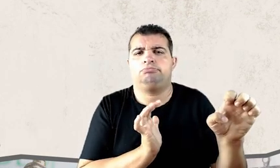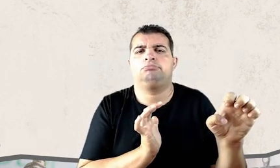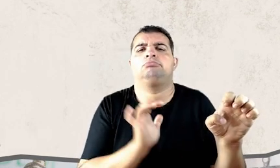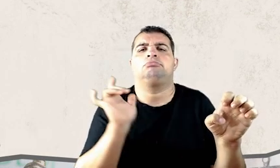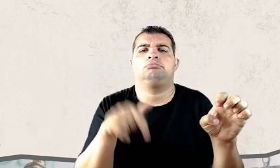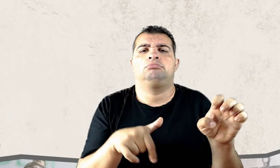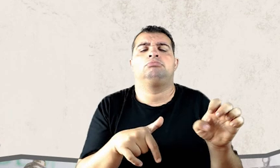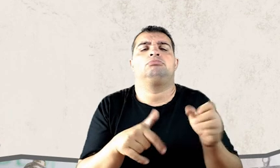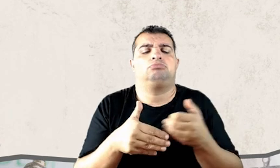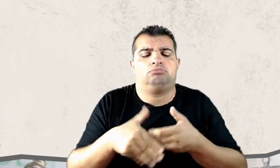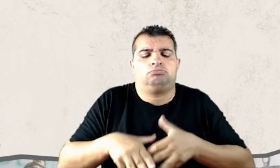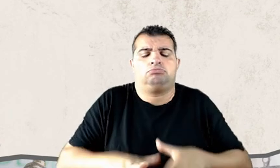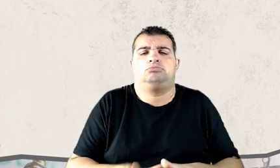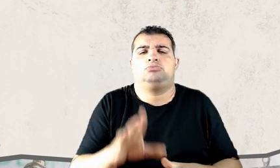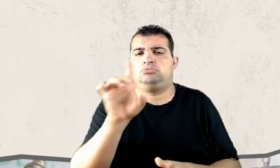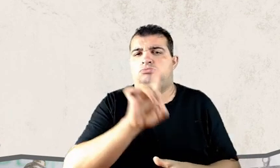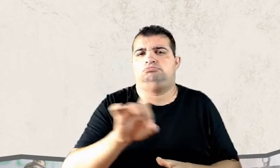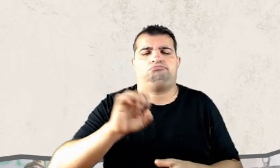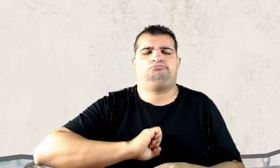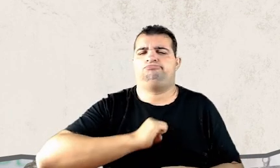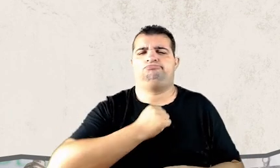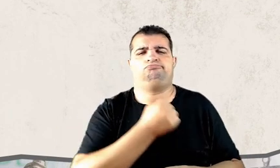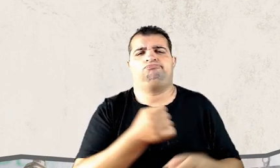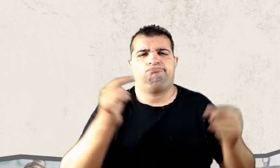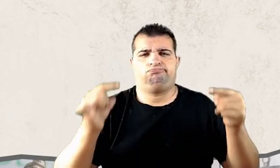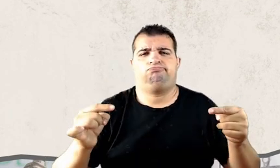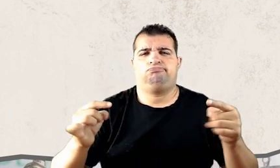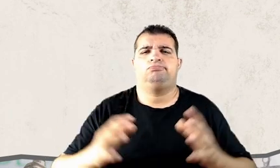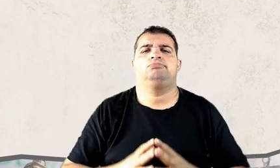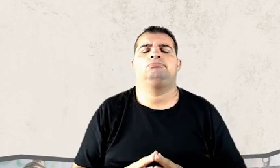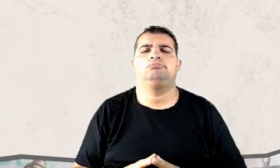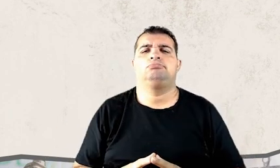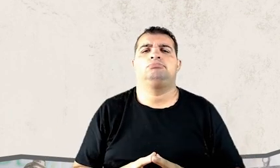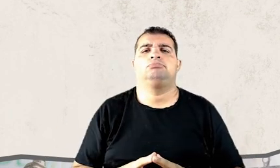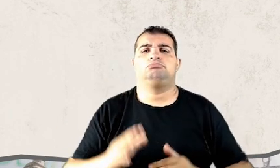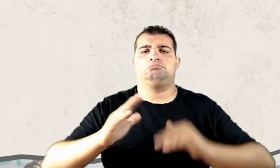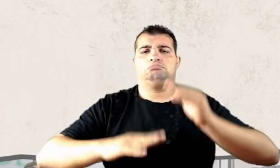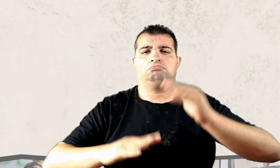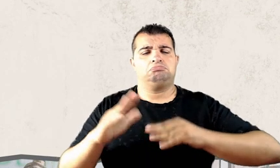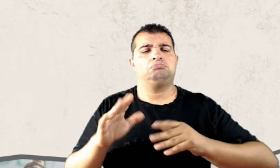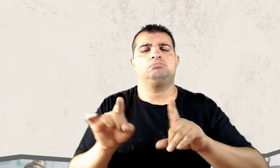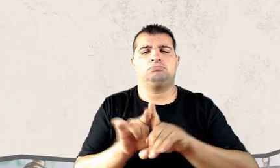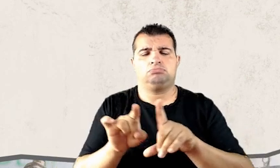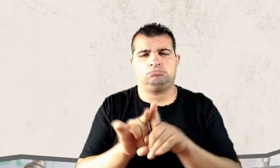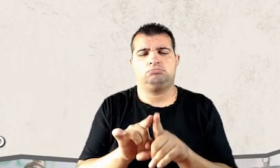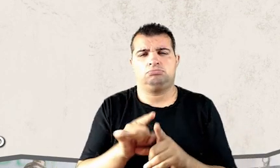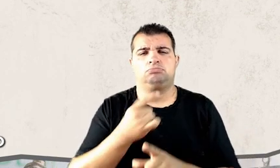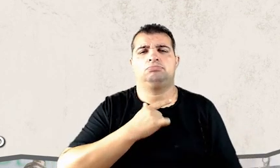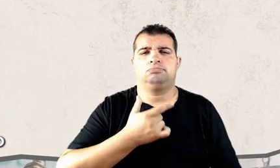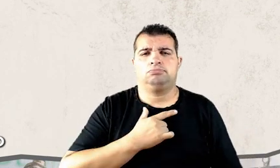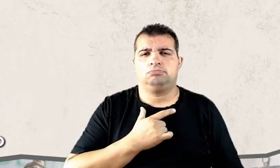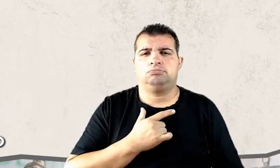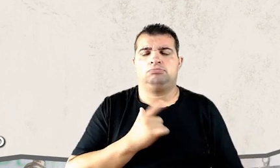não será o nascimento de uma direita reacionária. meu procedimento